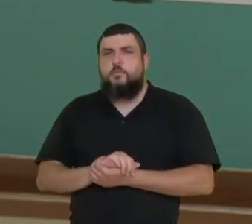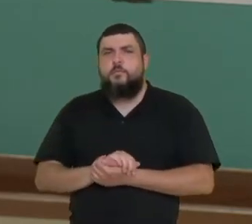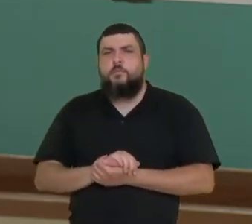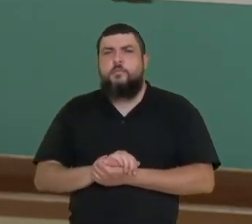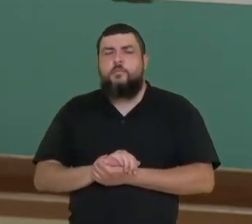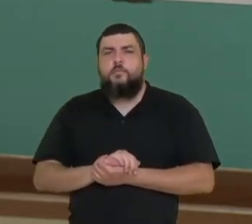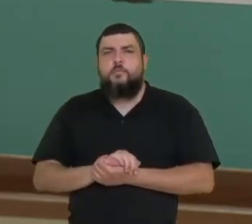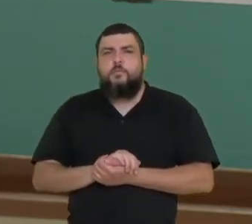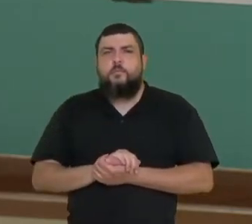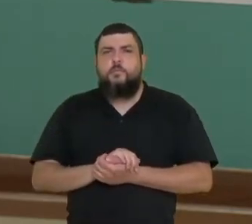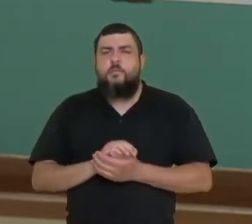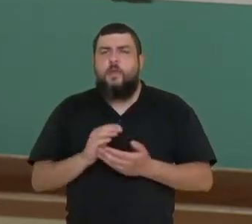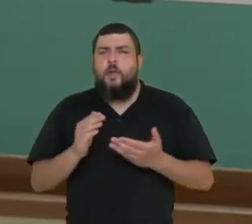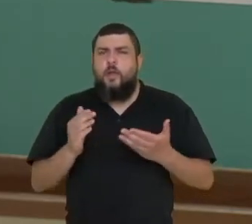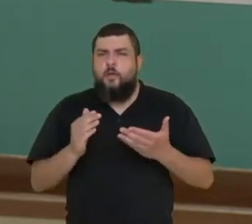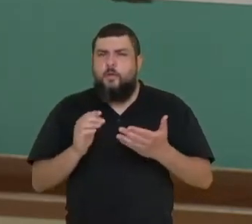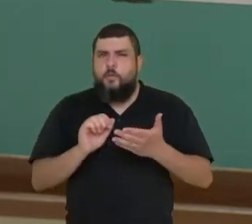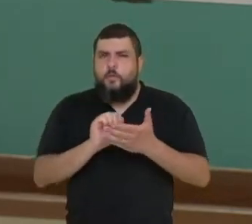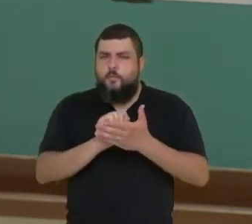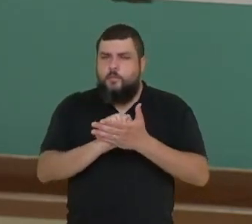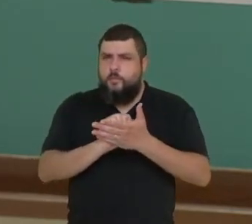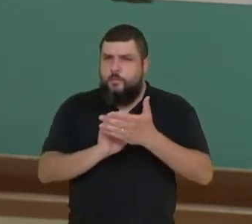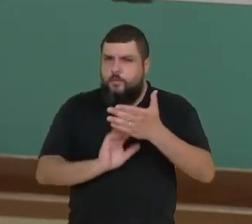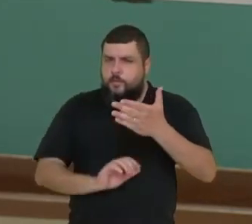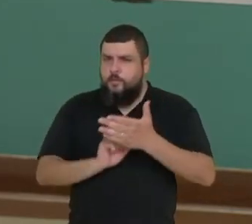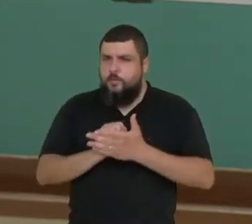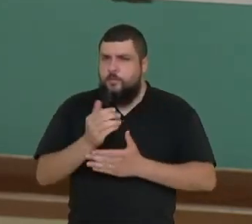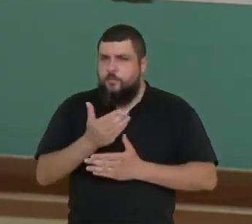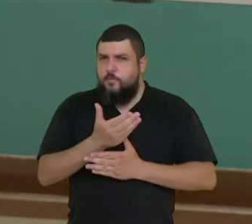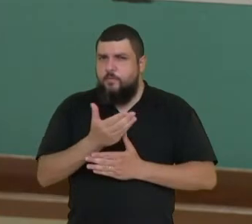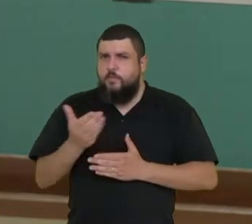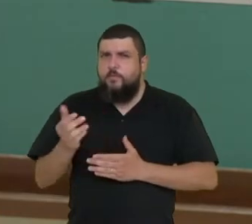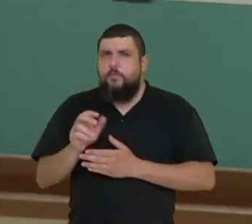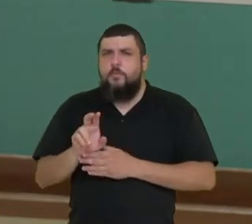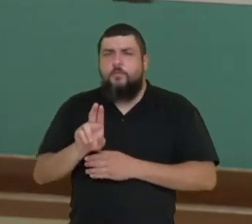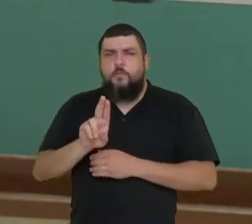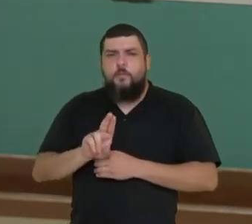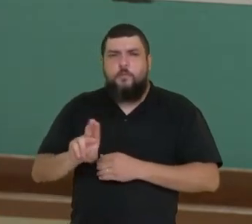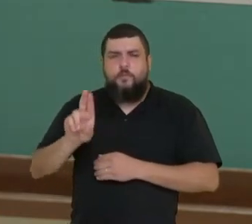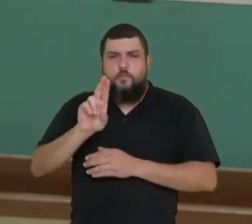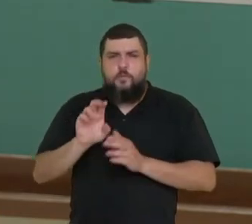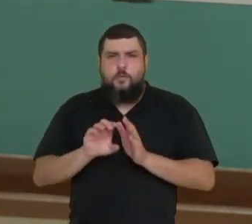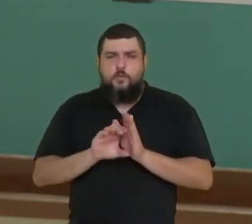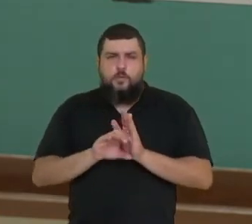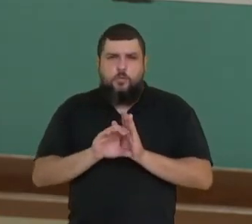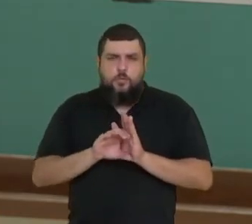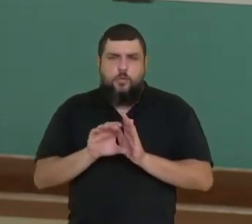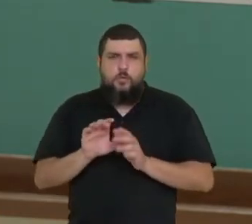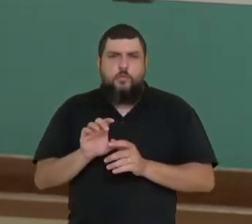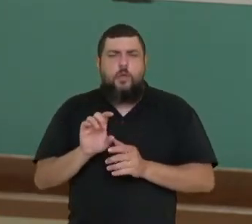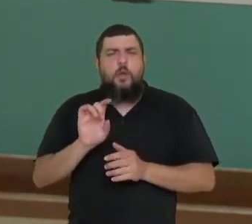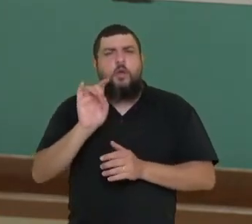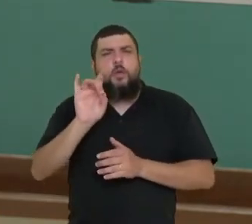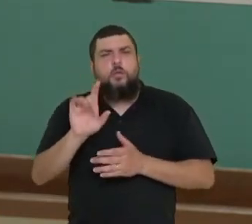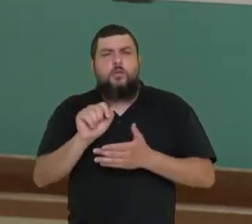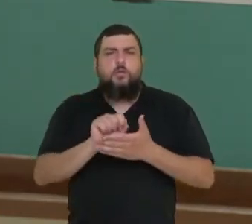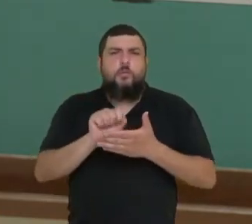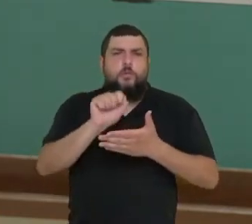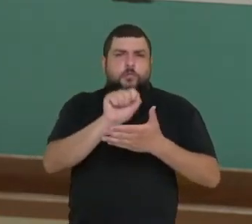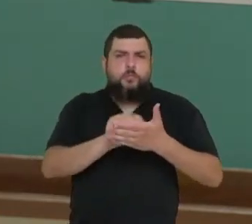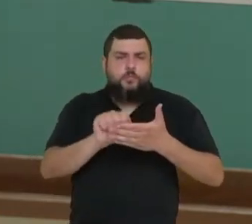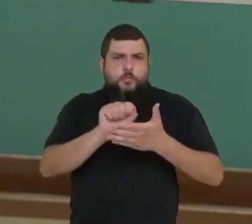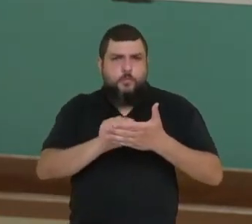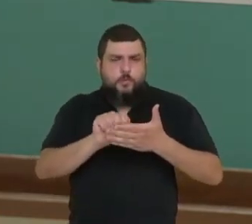Agora, eu vou fazer uma atividade com vocês aqui, certo? Utilizando esse conceito aqui. São atividades de cunho qualitativo, né? Então, é a